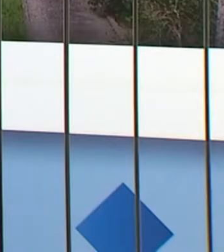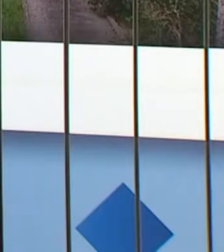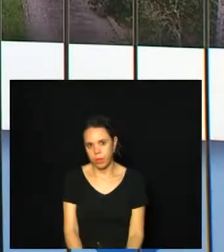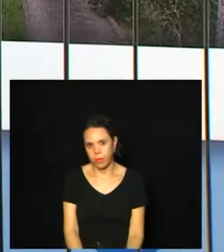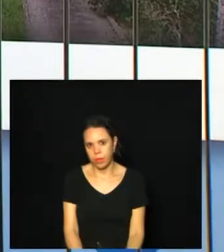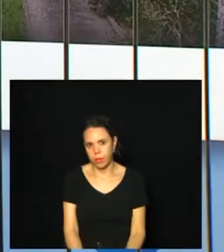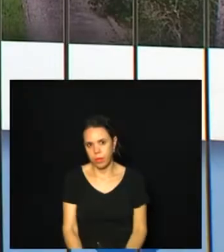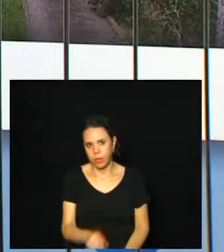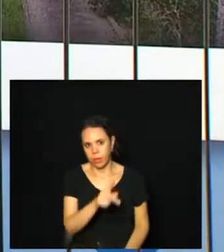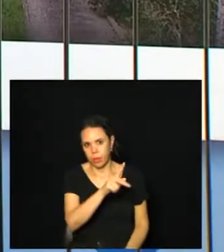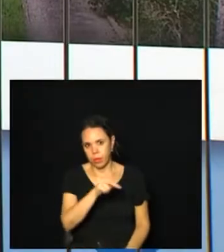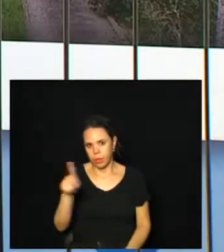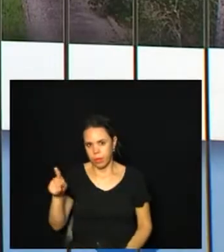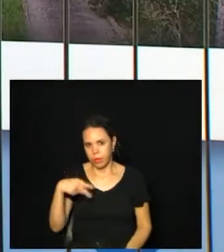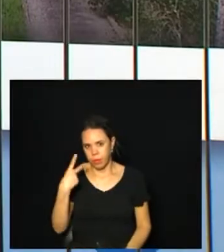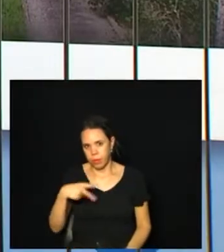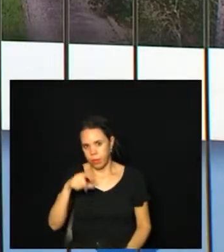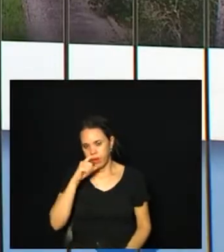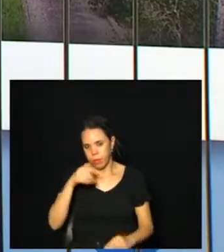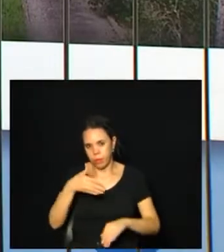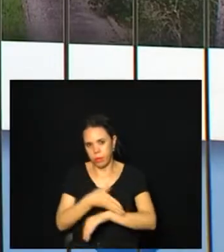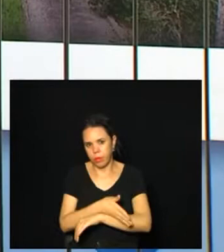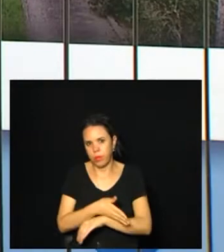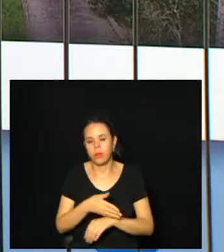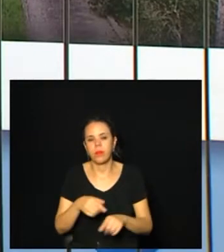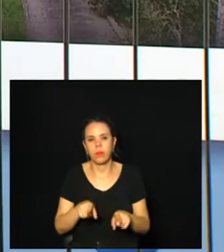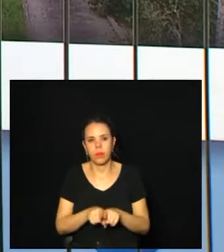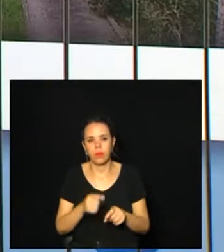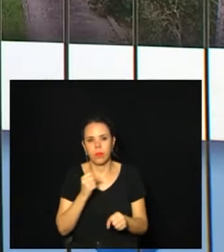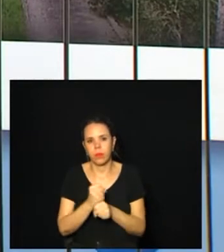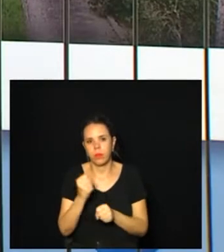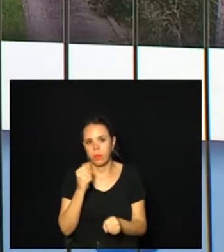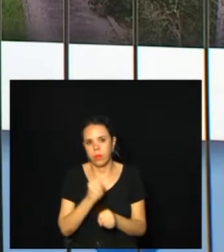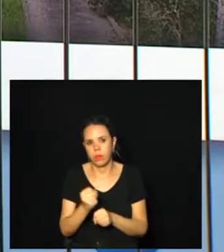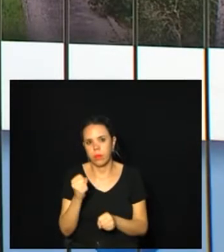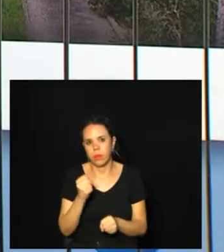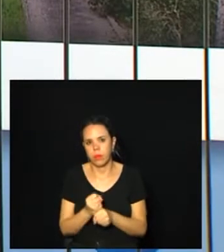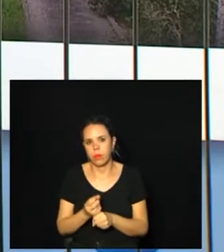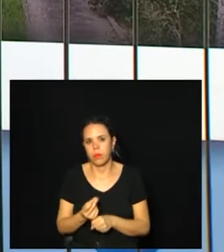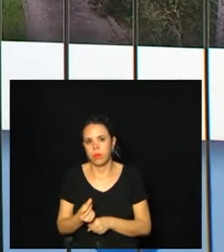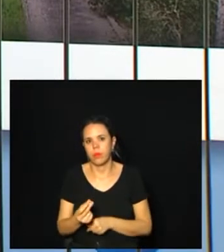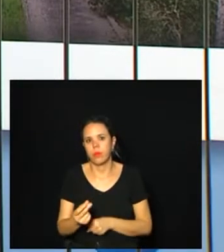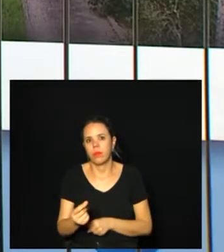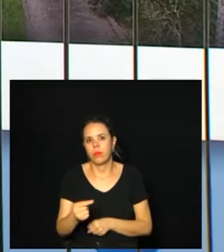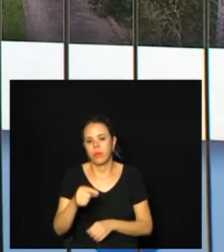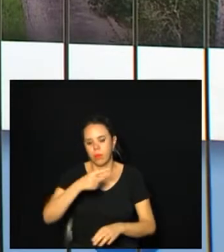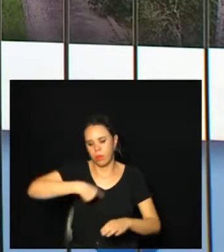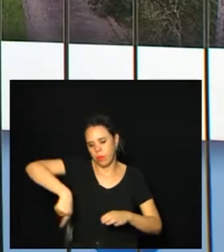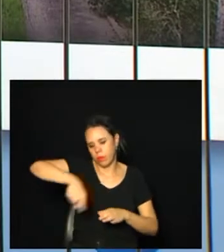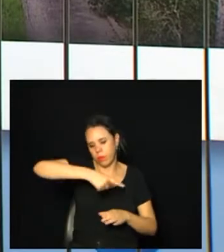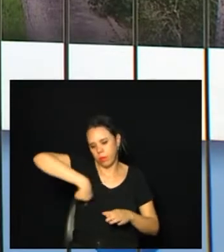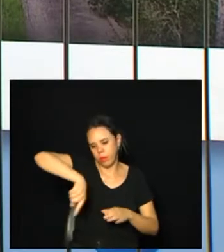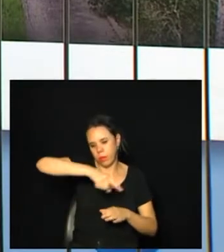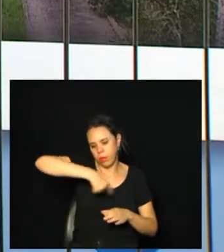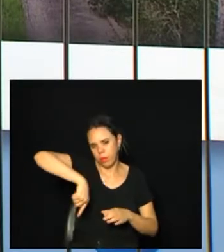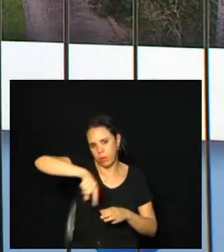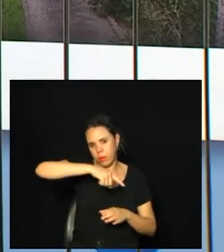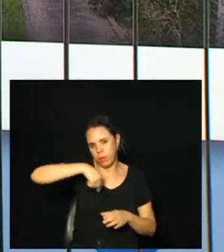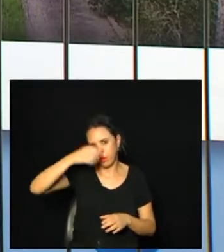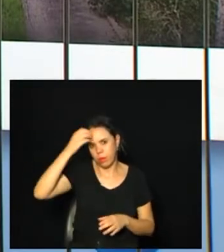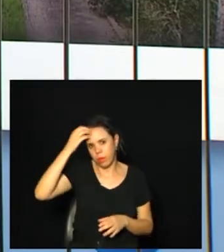E o presidente da Câmara visitou as obras de prolongamento do anel viário